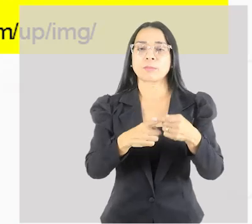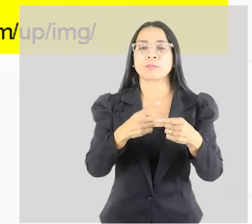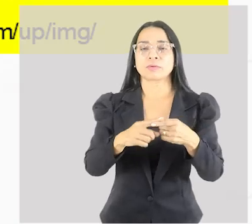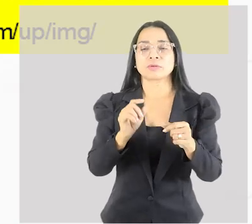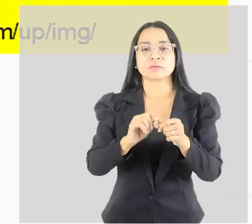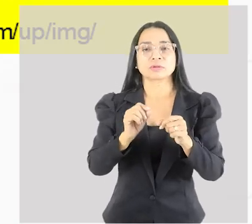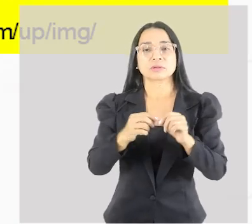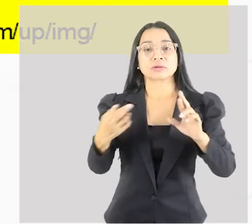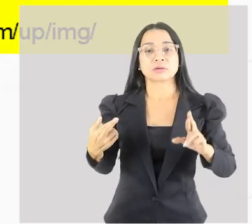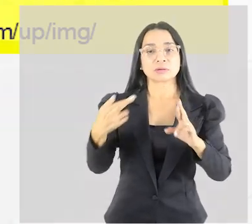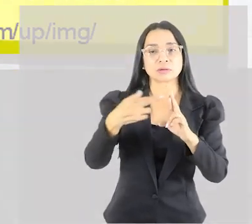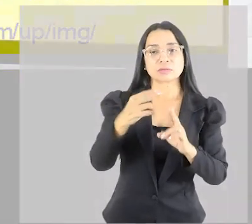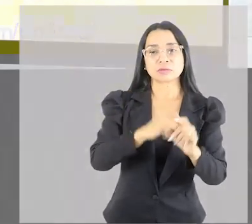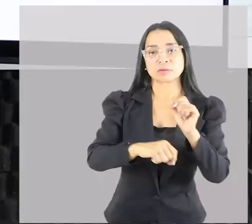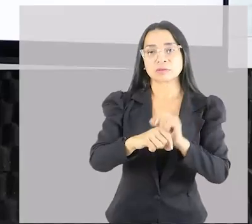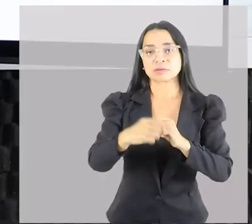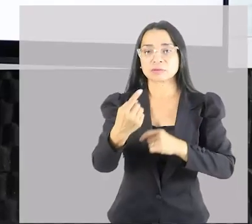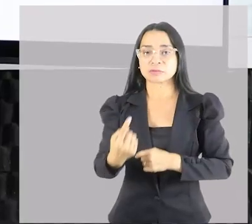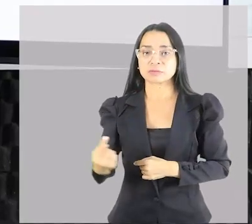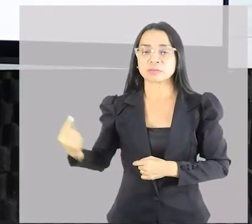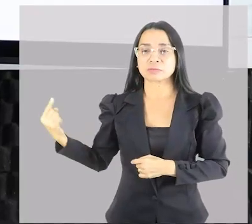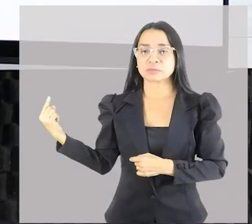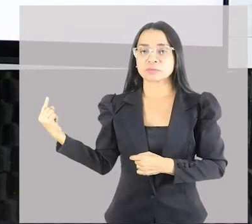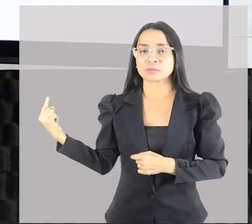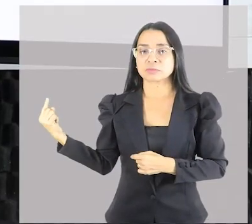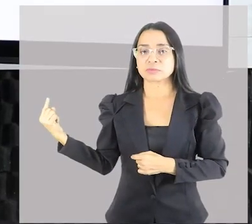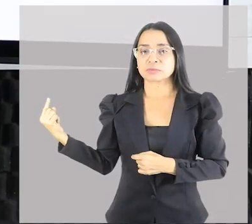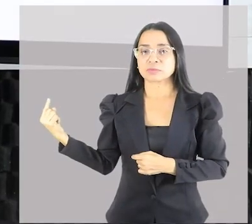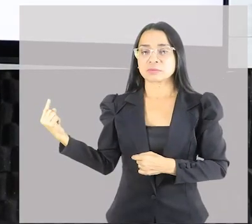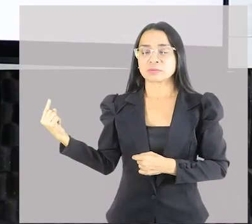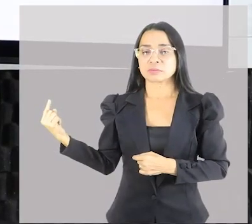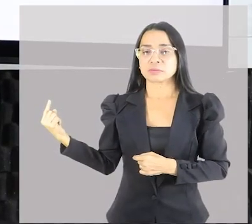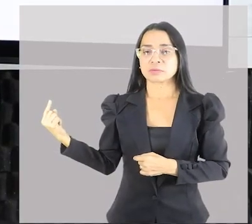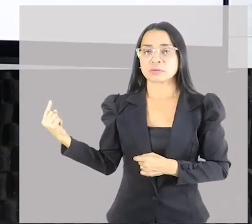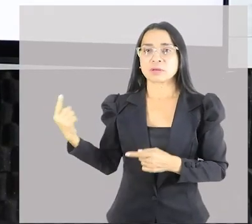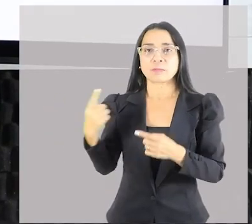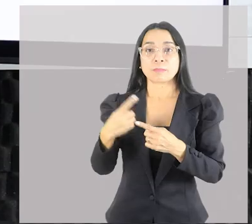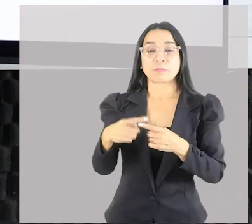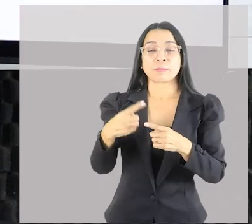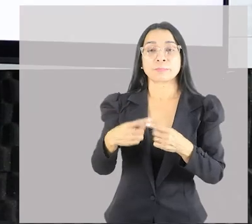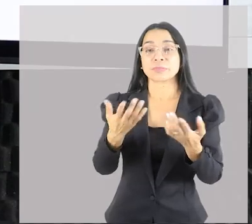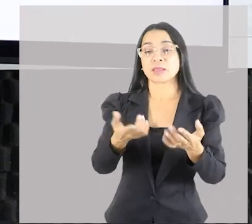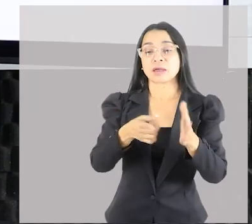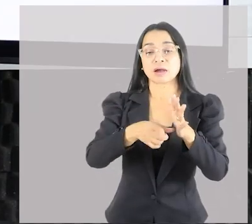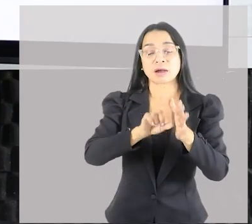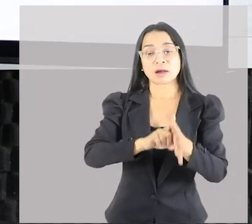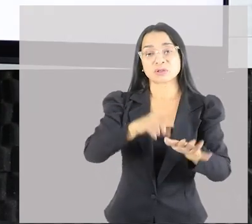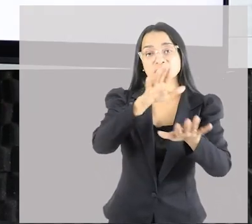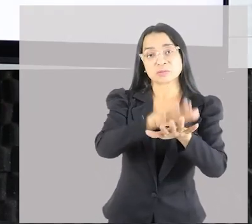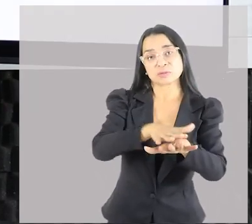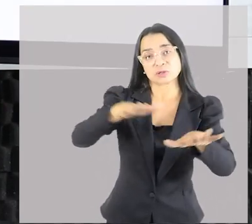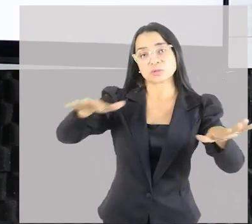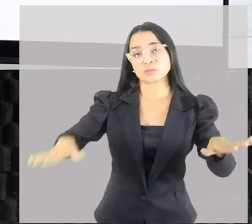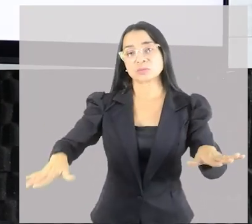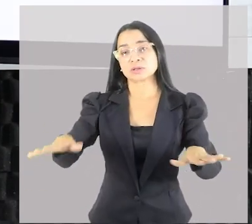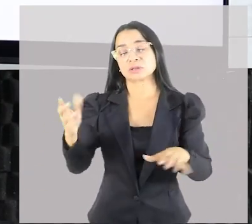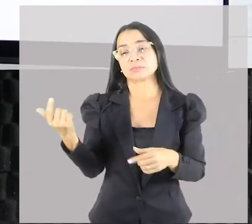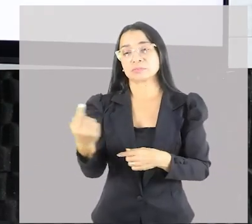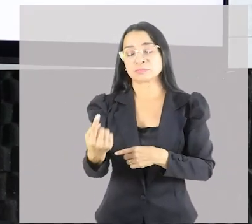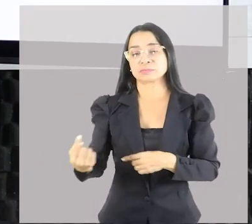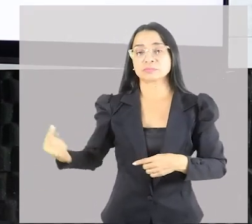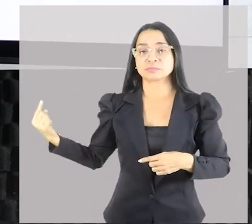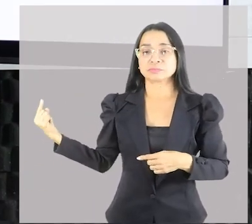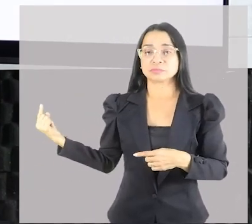fazer a referência. E essa celebração já foi vetada, porque foi marginalizada, entre os anos de 1861